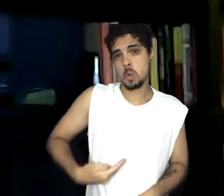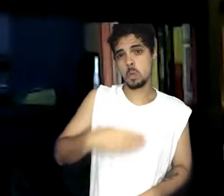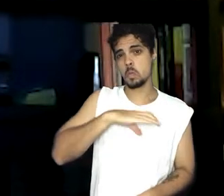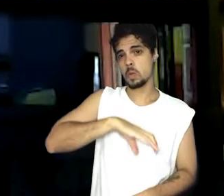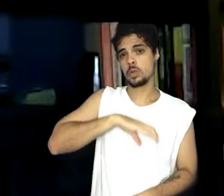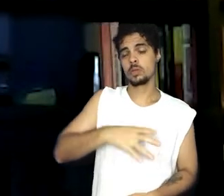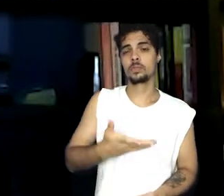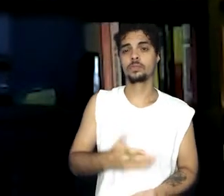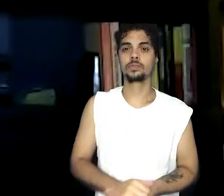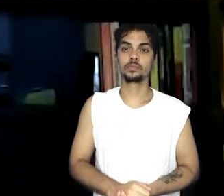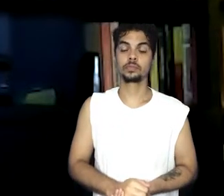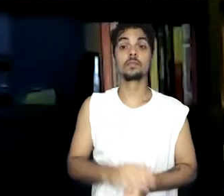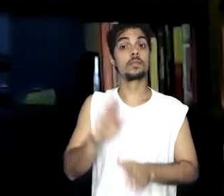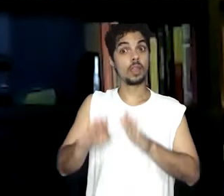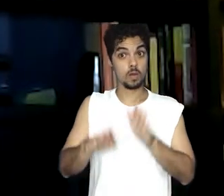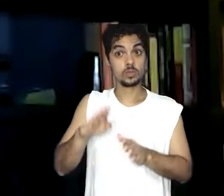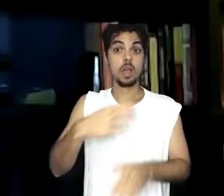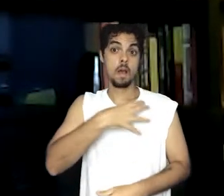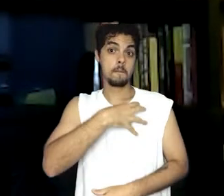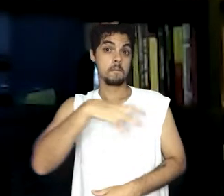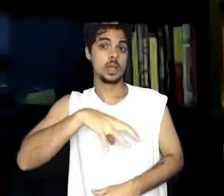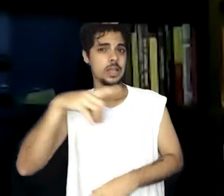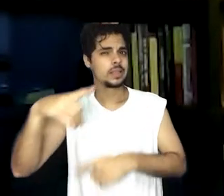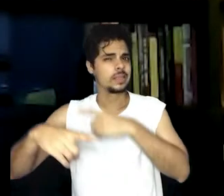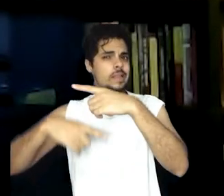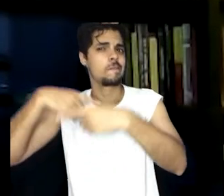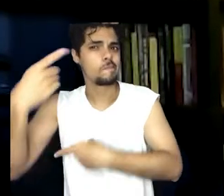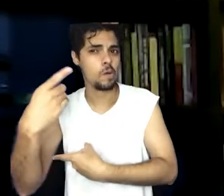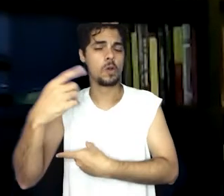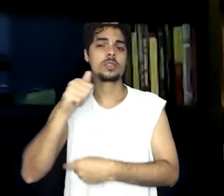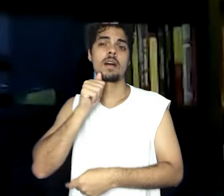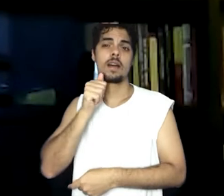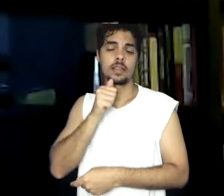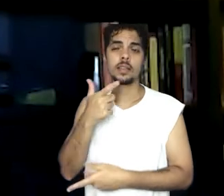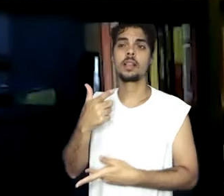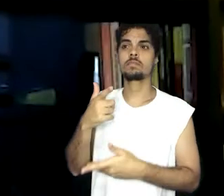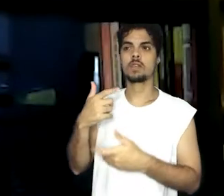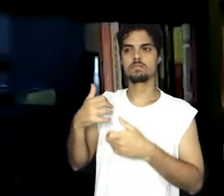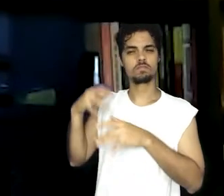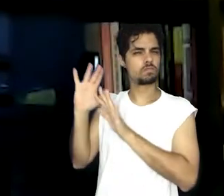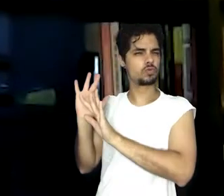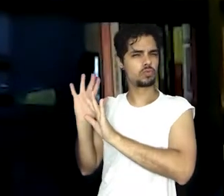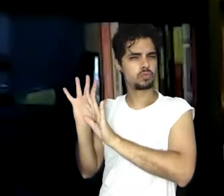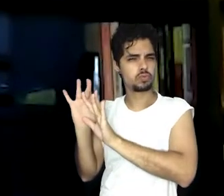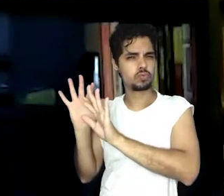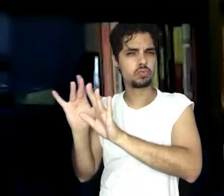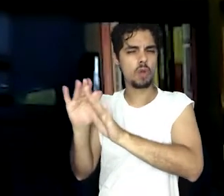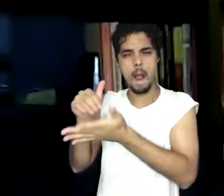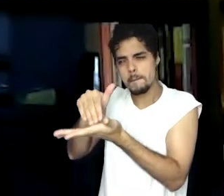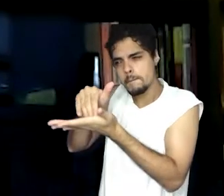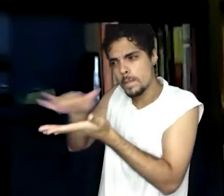os Patriotas baianos obrigaram as tropas portuguesas a sairmos ao vodor e em Dois de Julho de